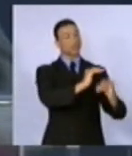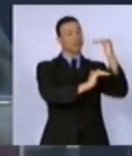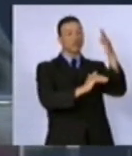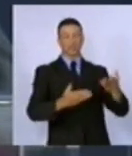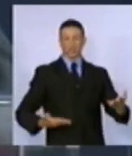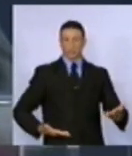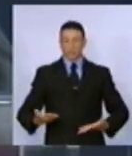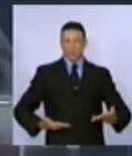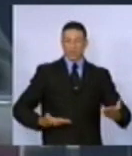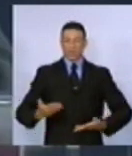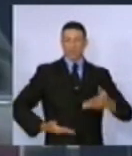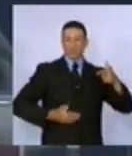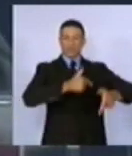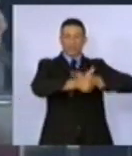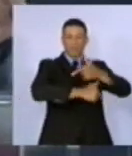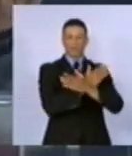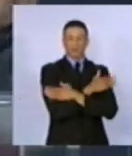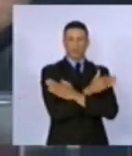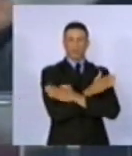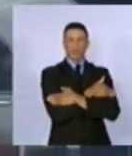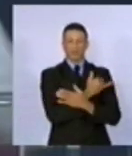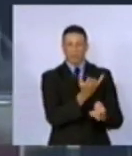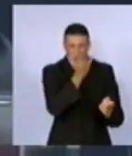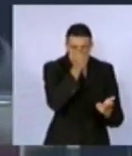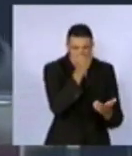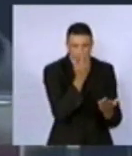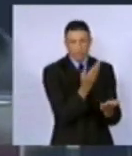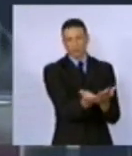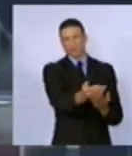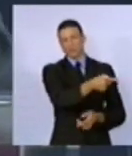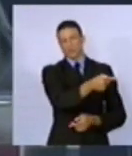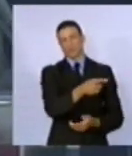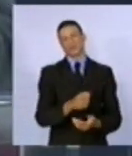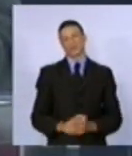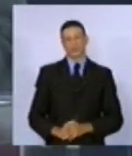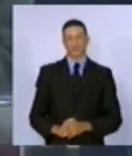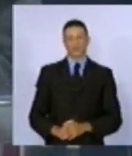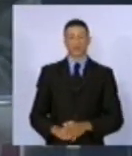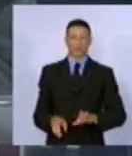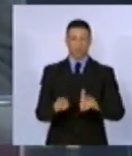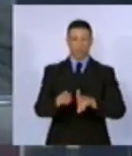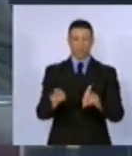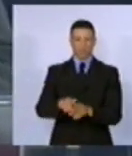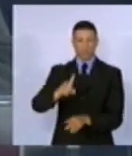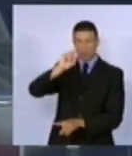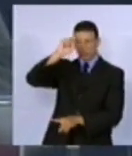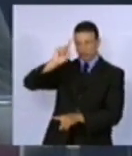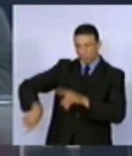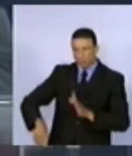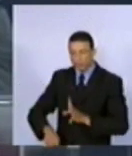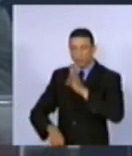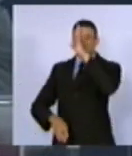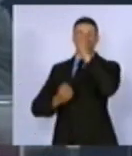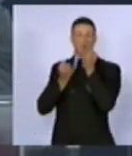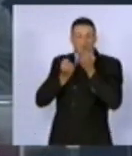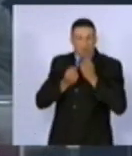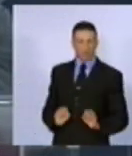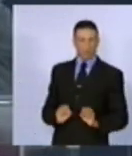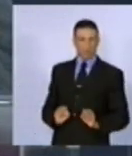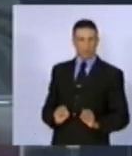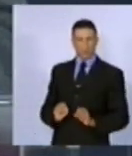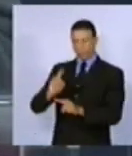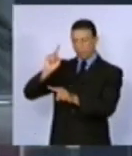emprego dentre os direitos e garantias fundamentais a proibição abrupta da utilização do fogo